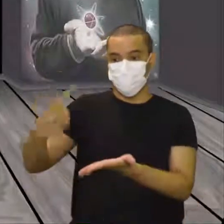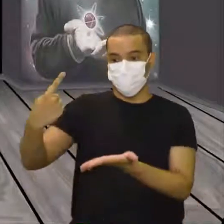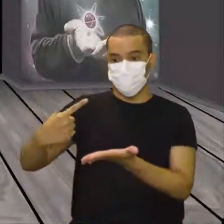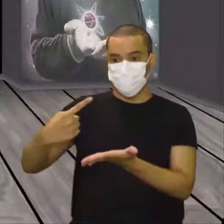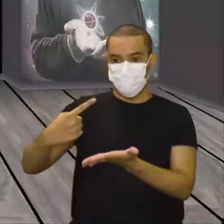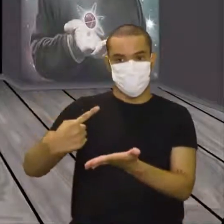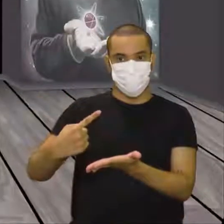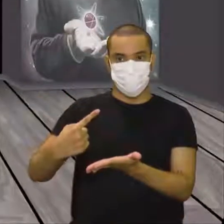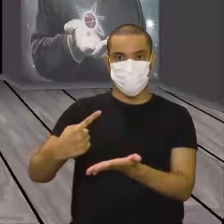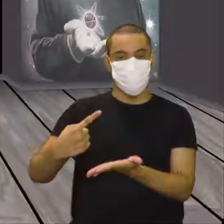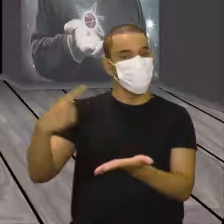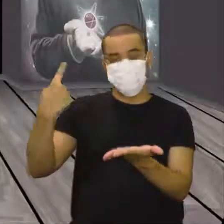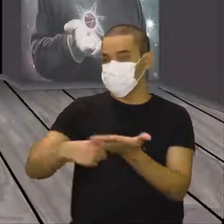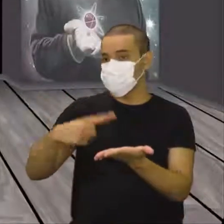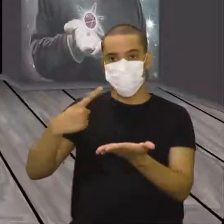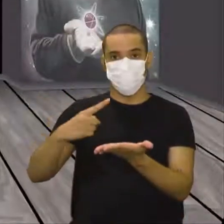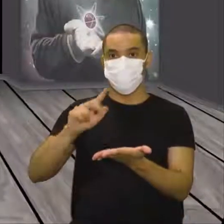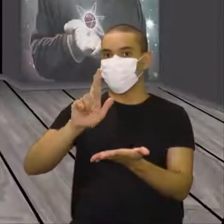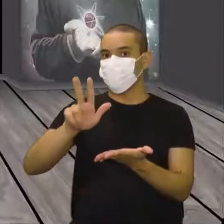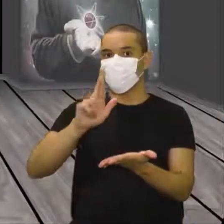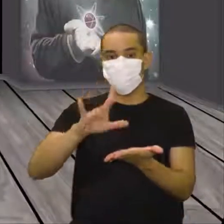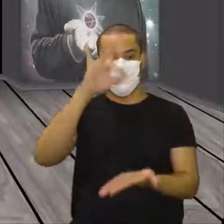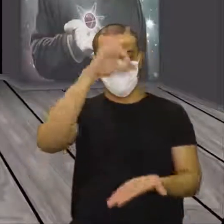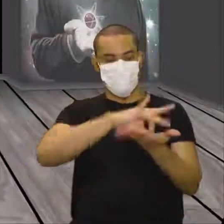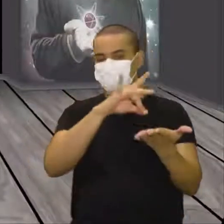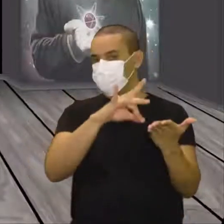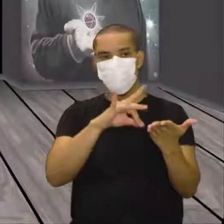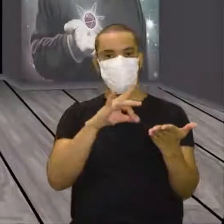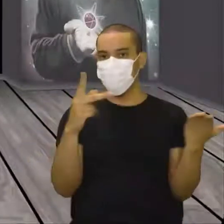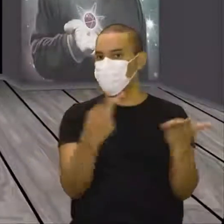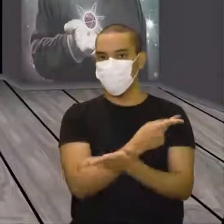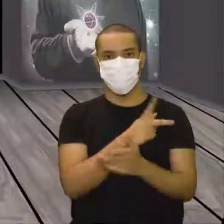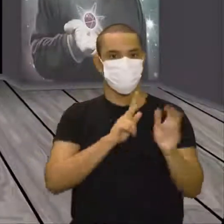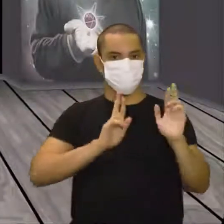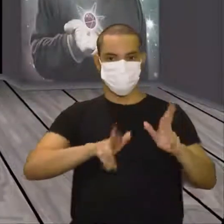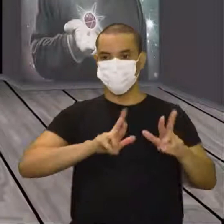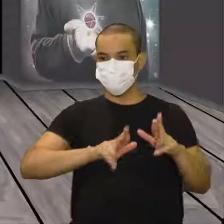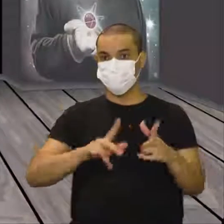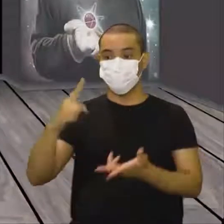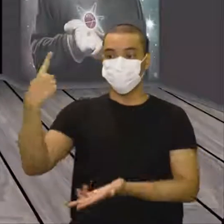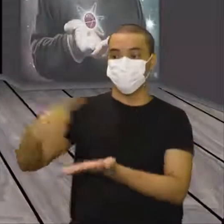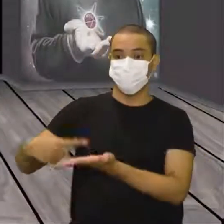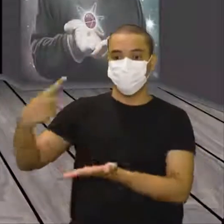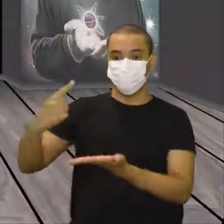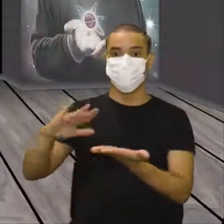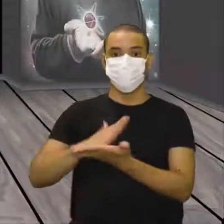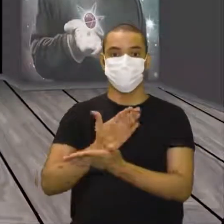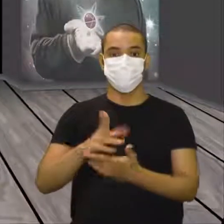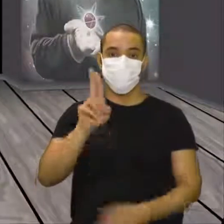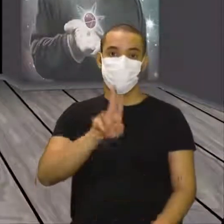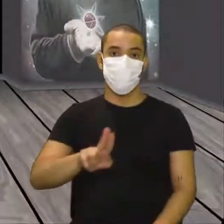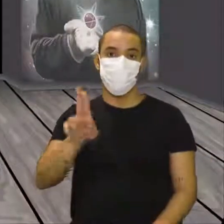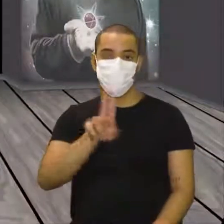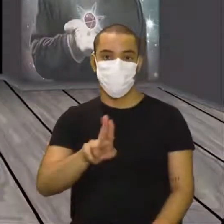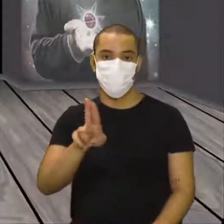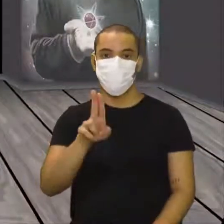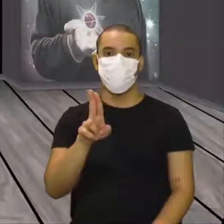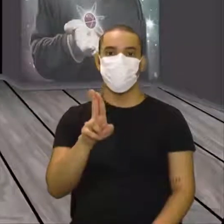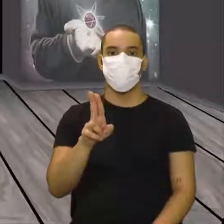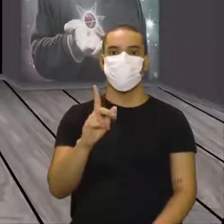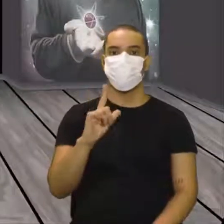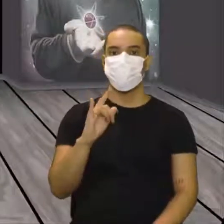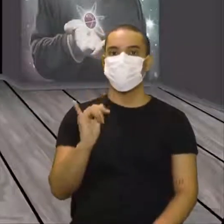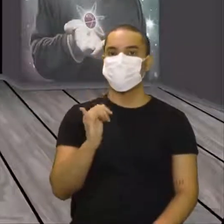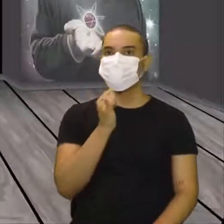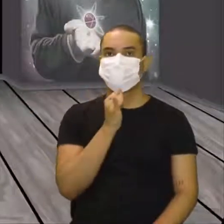convencionados. Convencionados, não é realmente acontecendo aquilo. Há alguns usos, né, de algumas